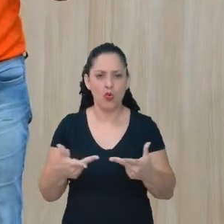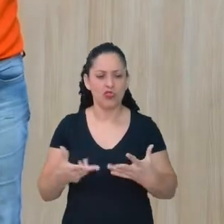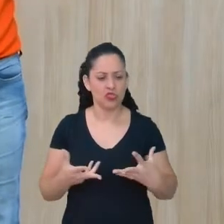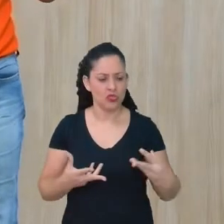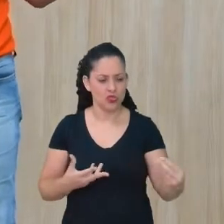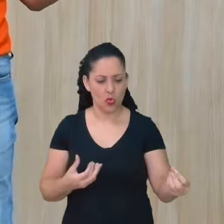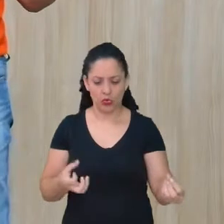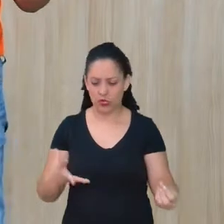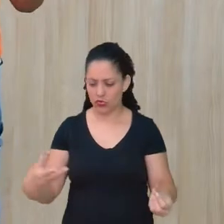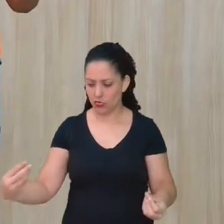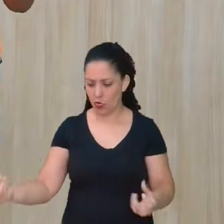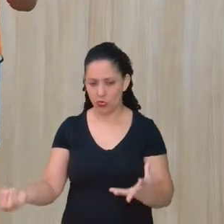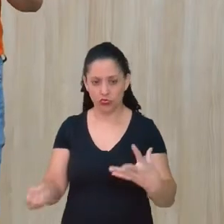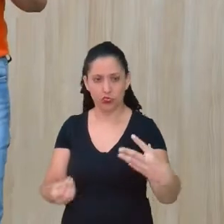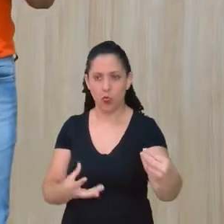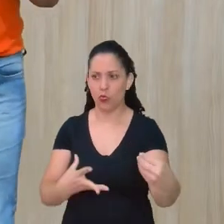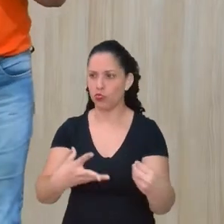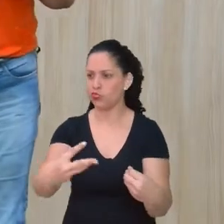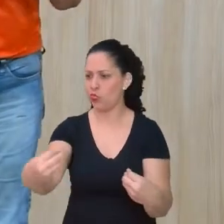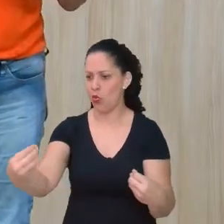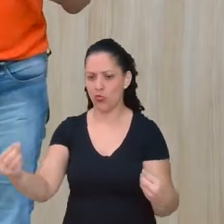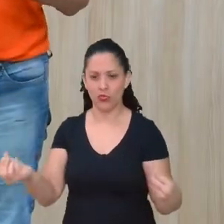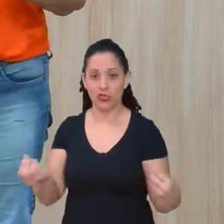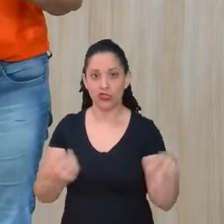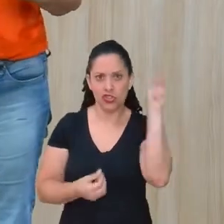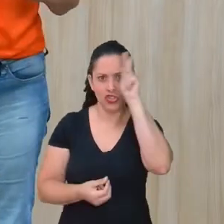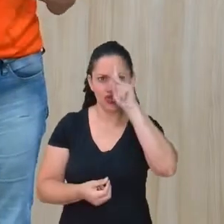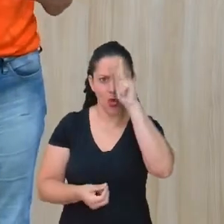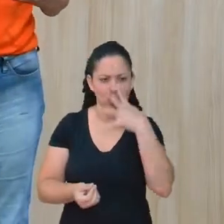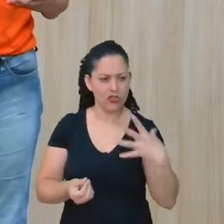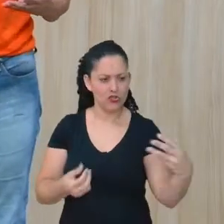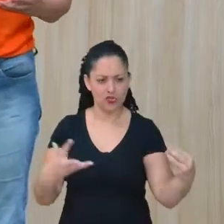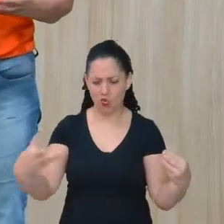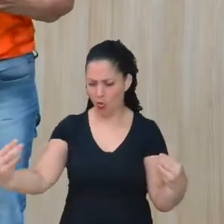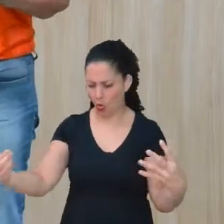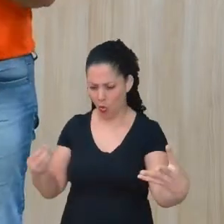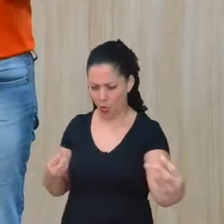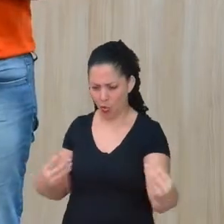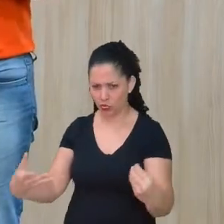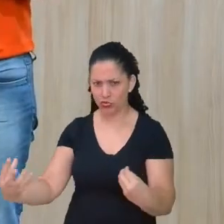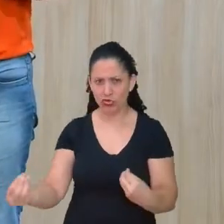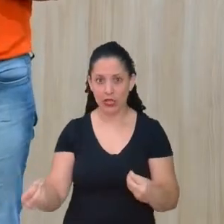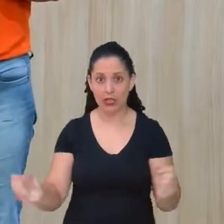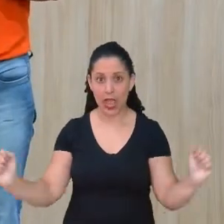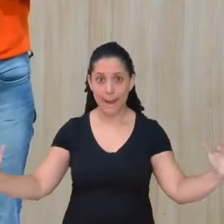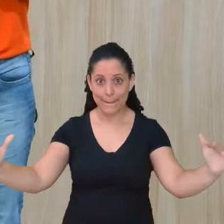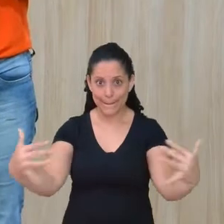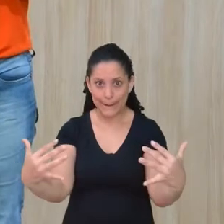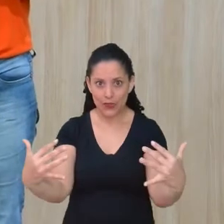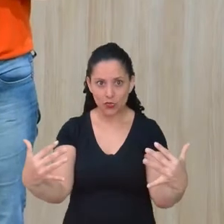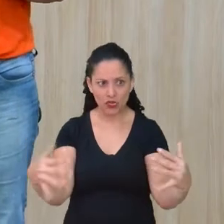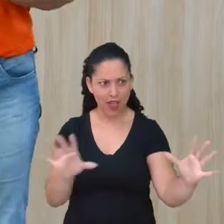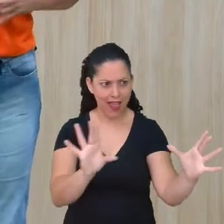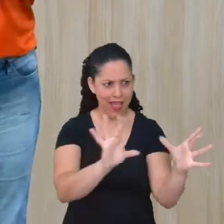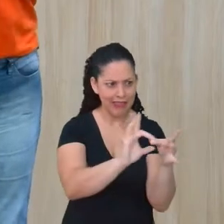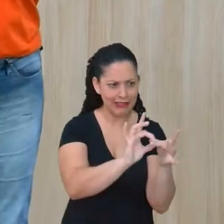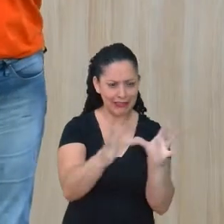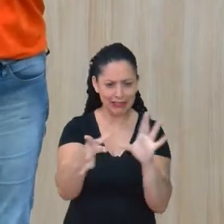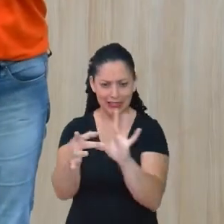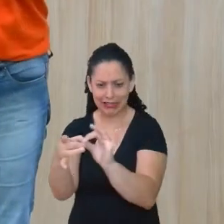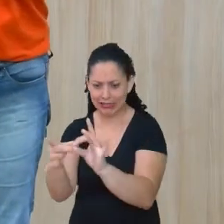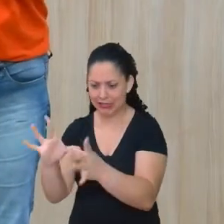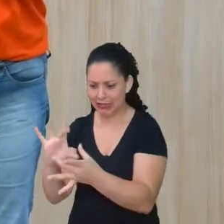histórias distintas, Isso. que o público vai fazer a conexão. É verdade. Né? Vai ter um tipo de conexão para mim, pode ter